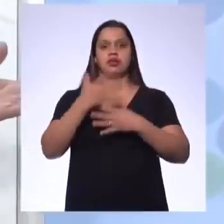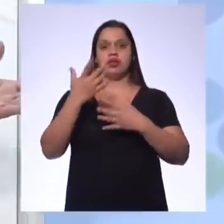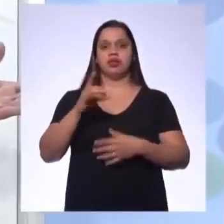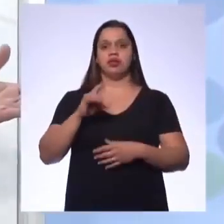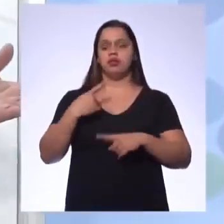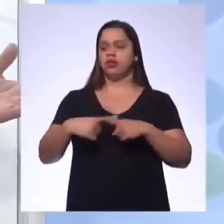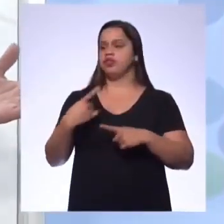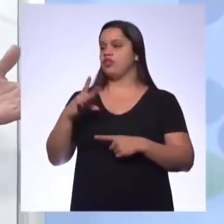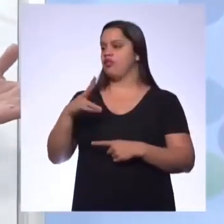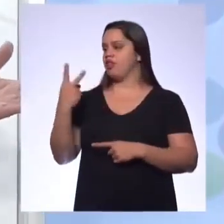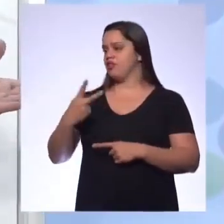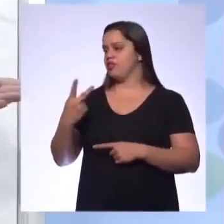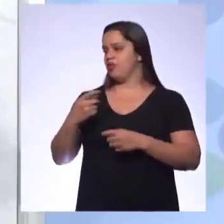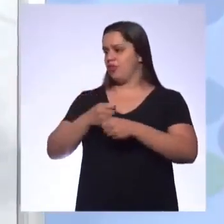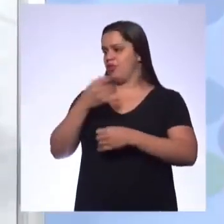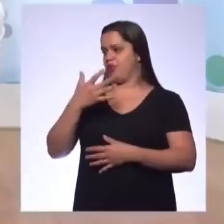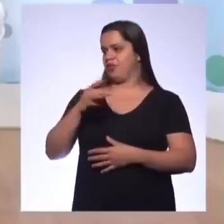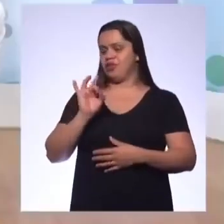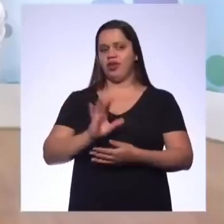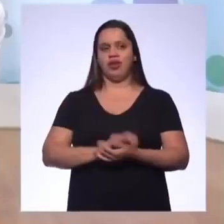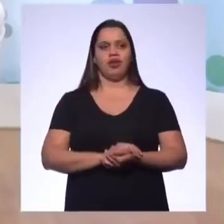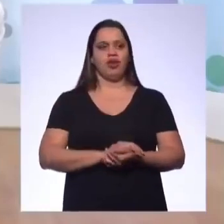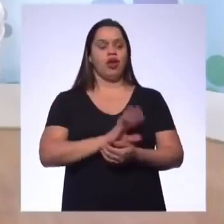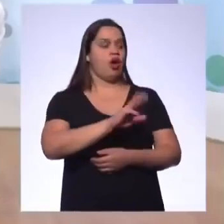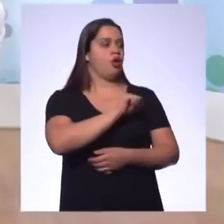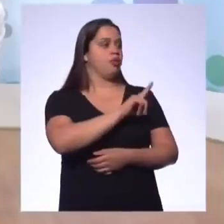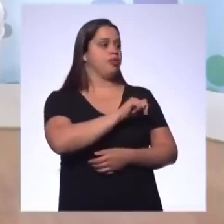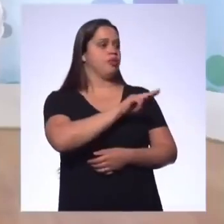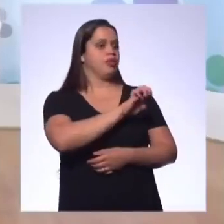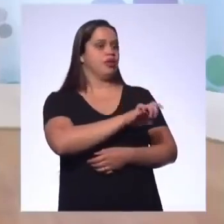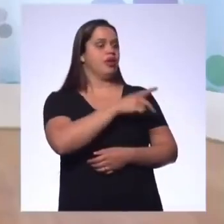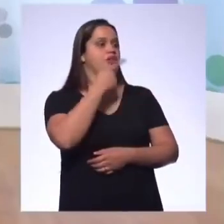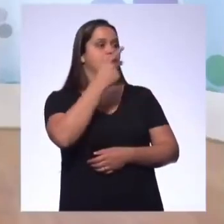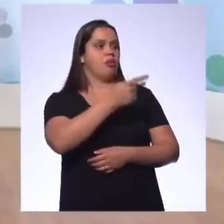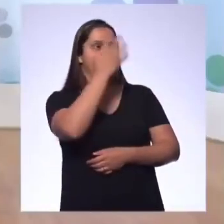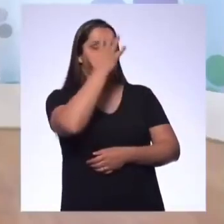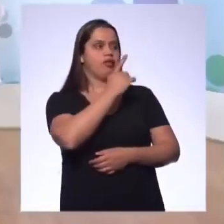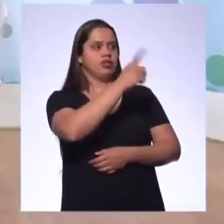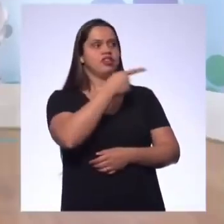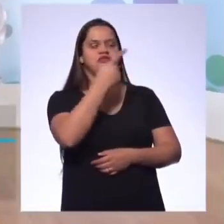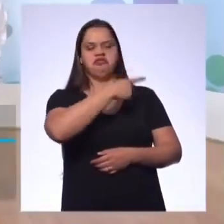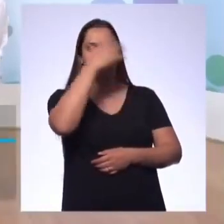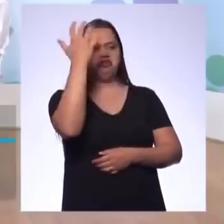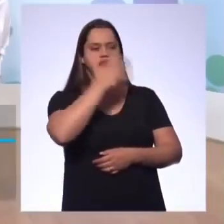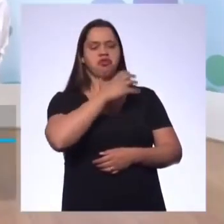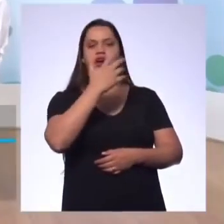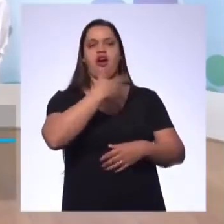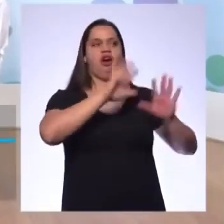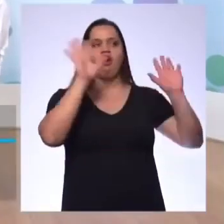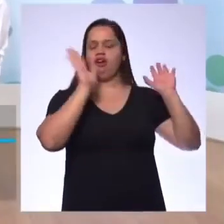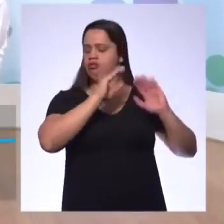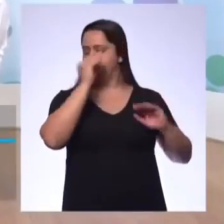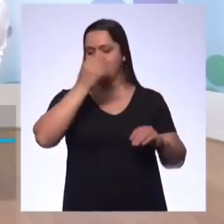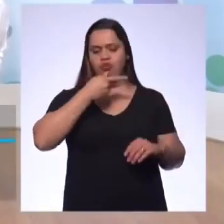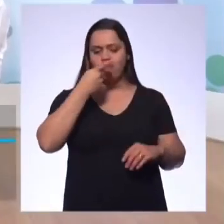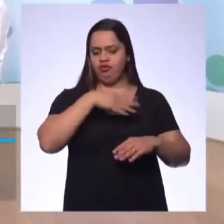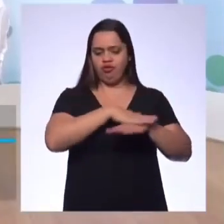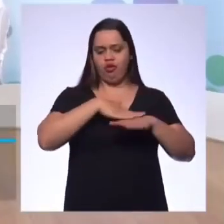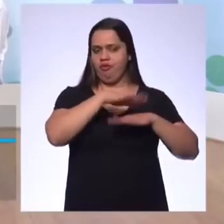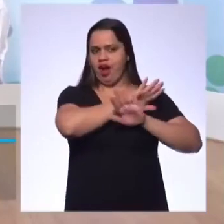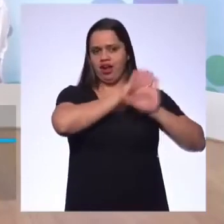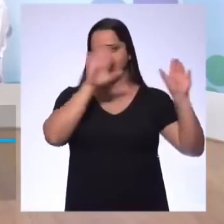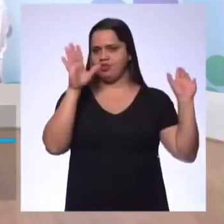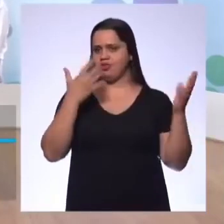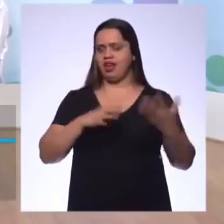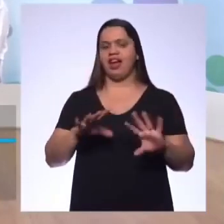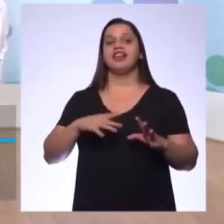2 chats hoje, né? O Miguel ficou bravo com você, falou, não fala mais comigo. Ele ficou com vontade da batata frita ou do limão?